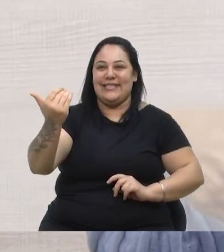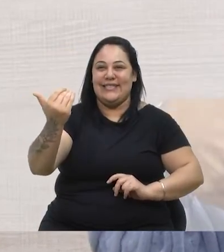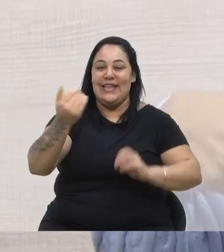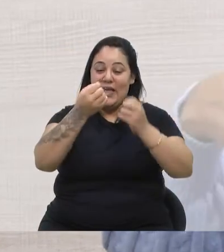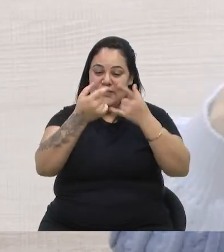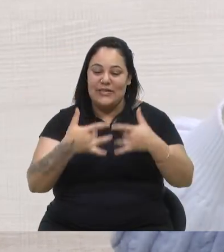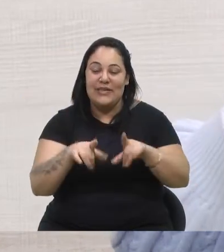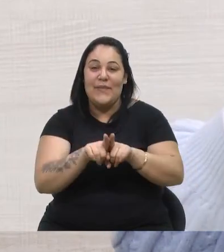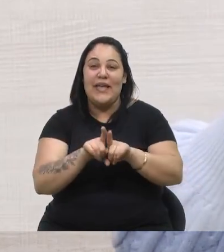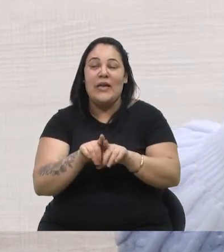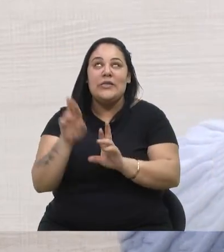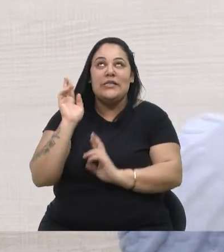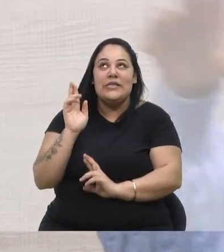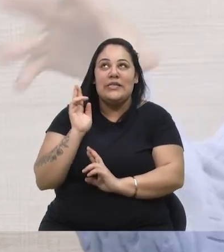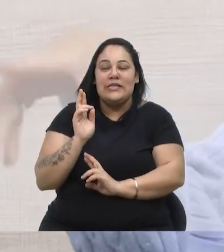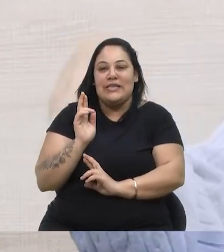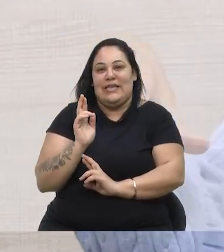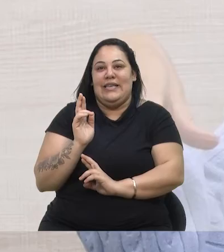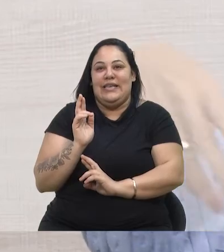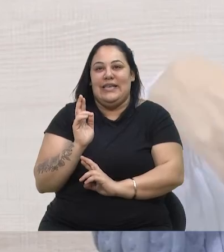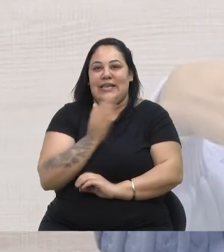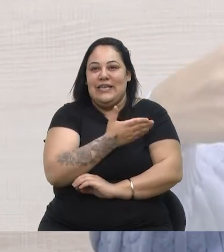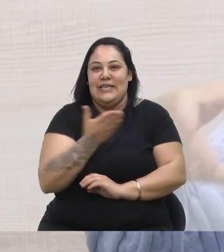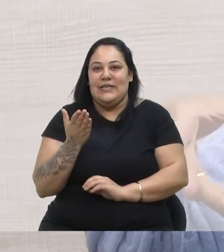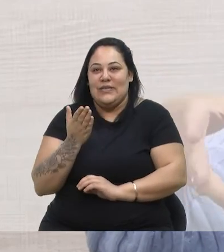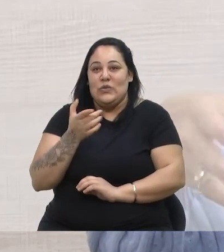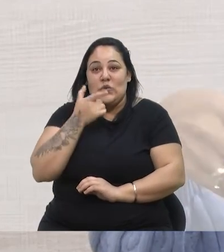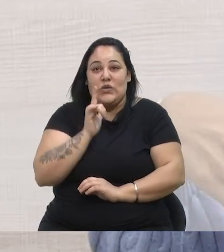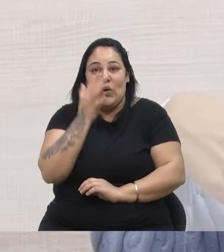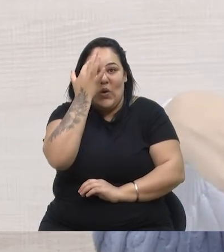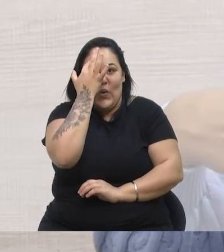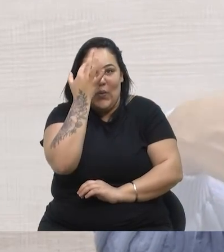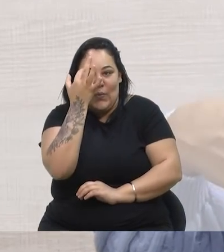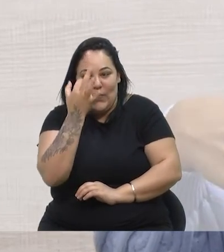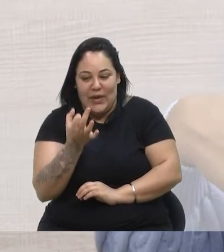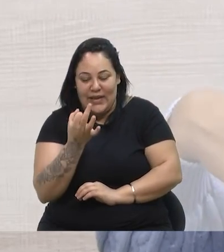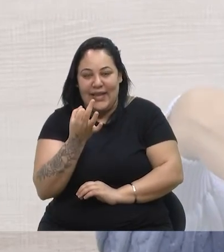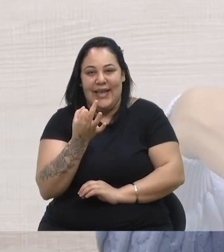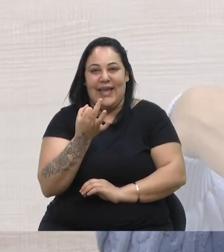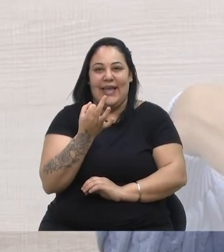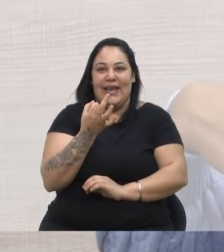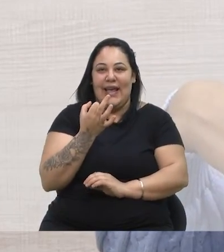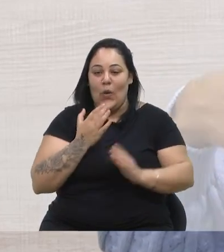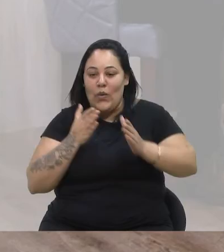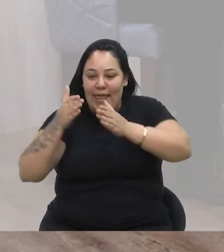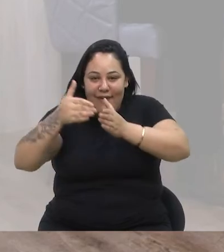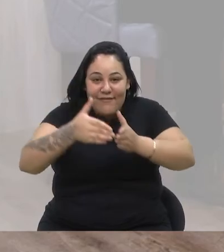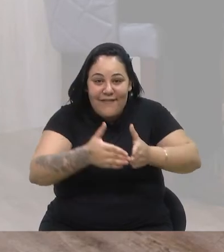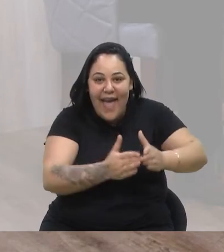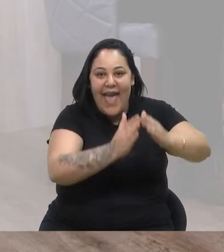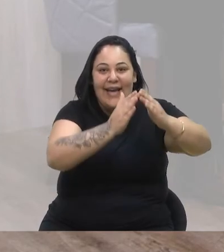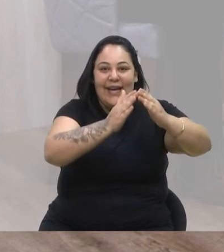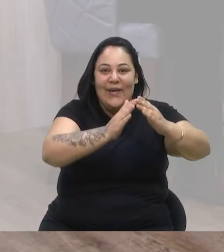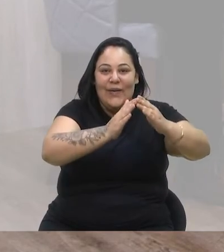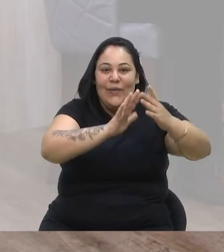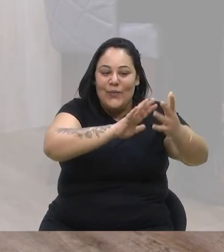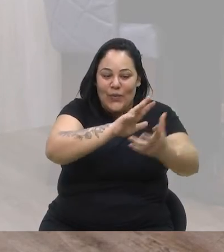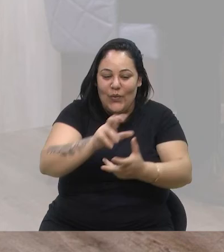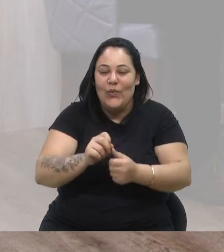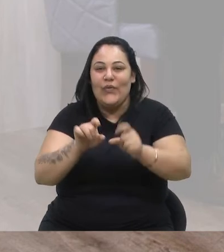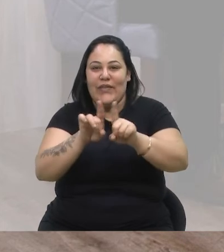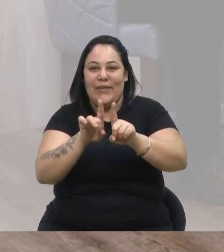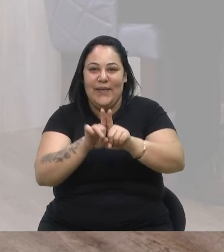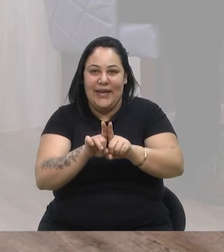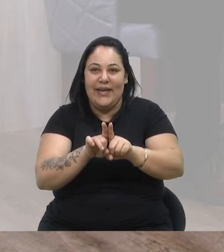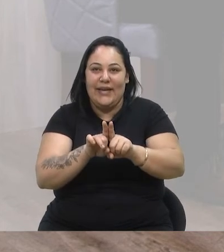as capas e colorir. A gente disponibiliza gratuitamente, as pessoas podem imprimir a capa, colorir,